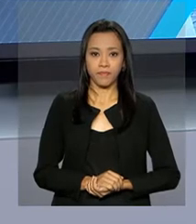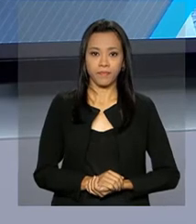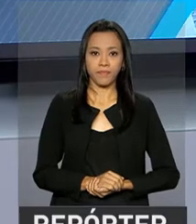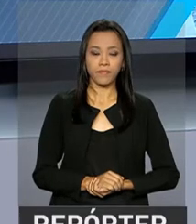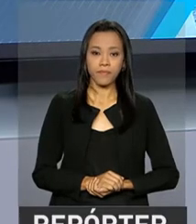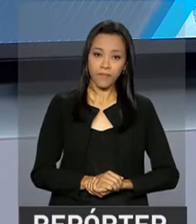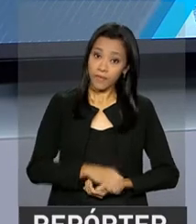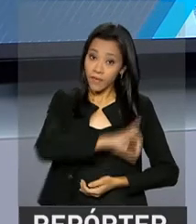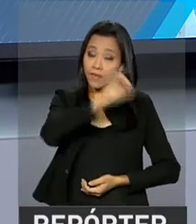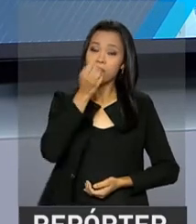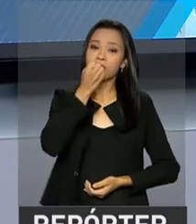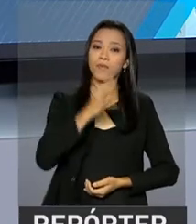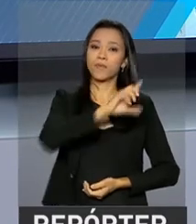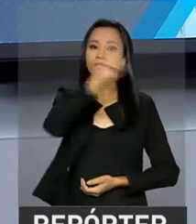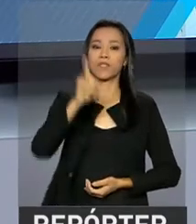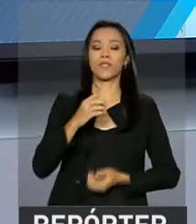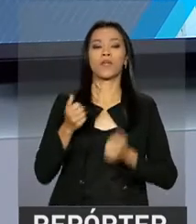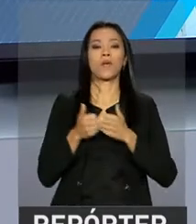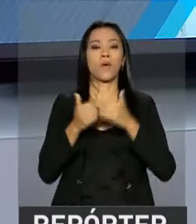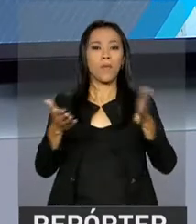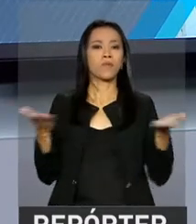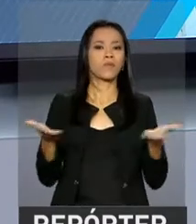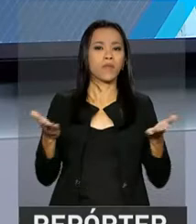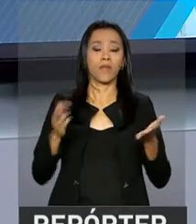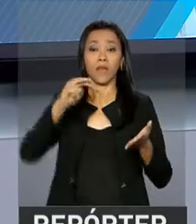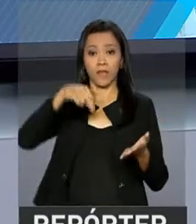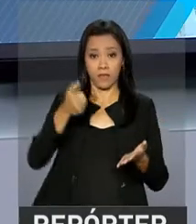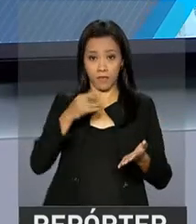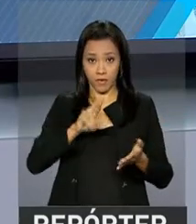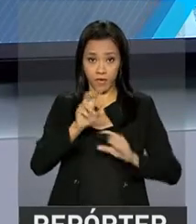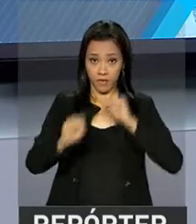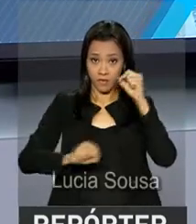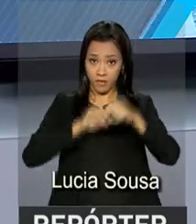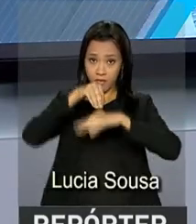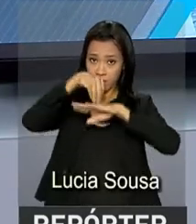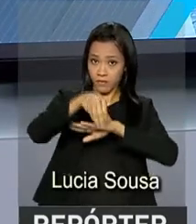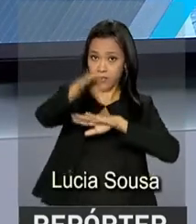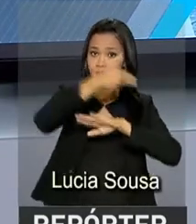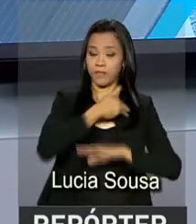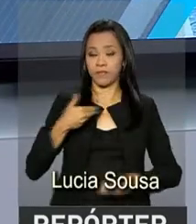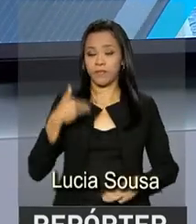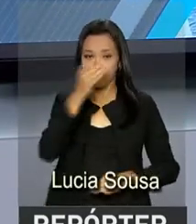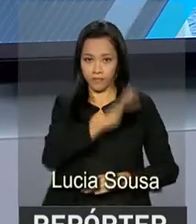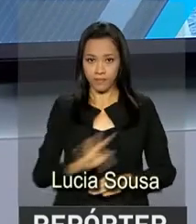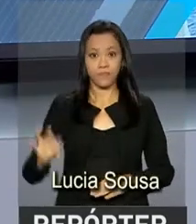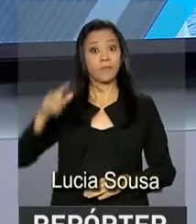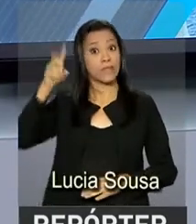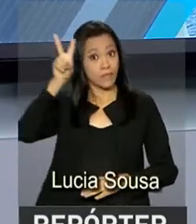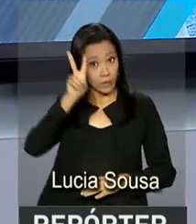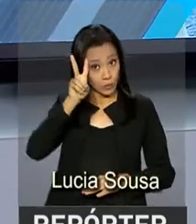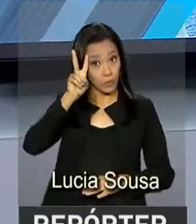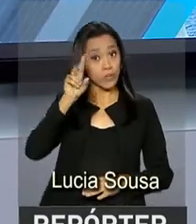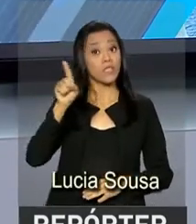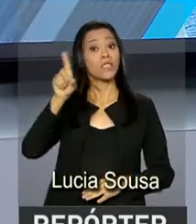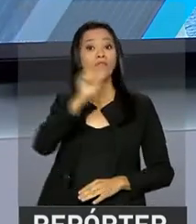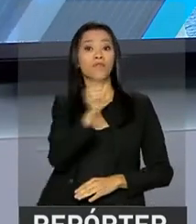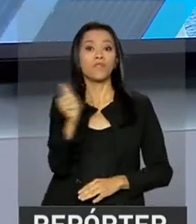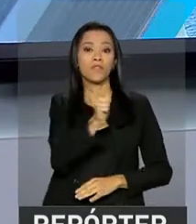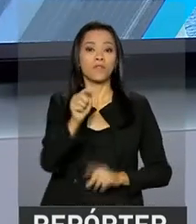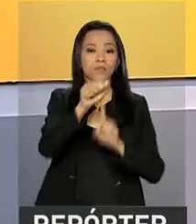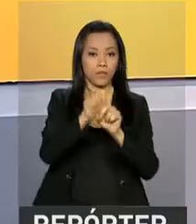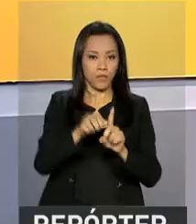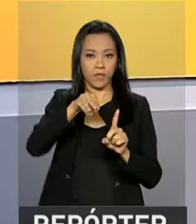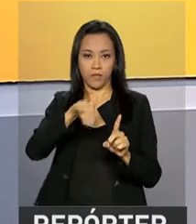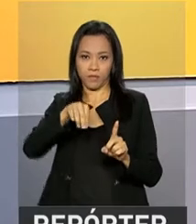olá bom dia começa agora o repórter nbr com as notícias do governo federal desta segunda-feira 22 de